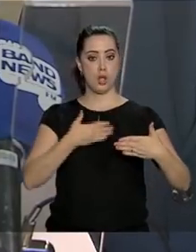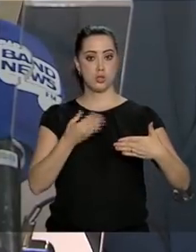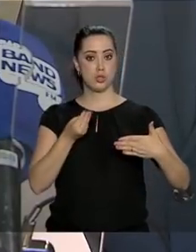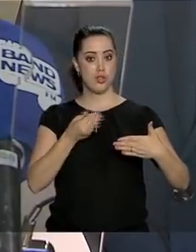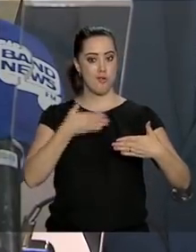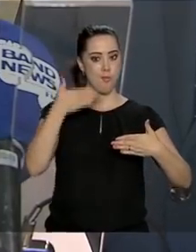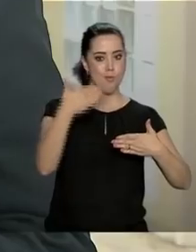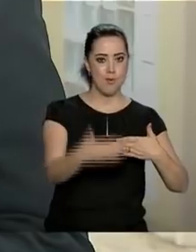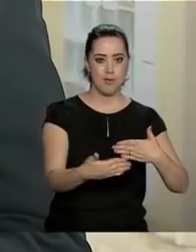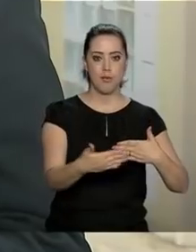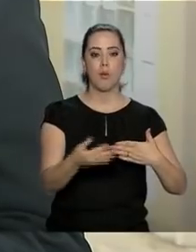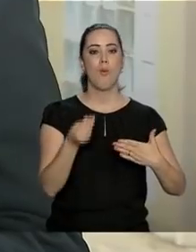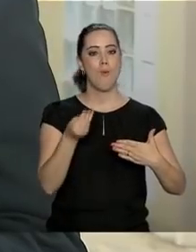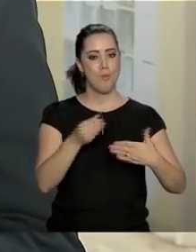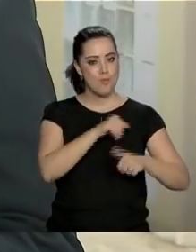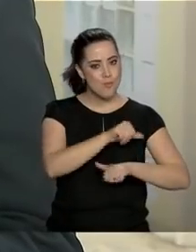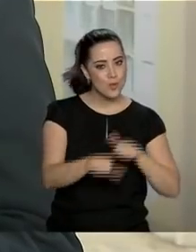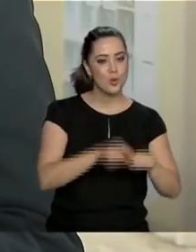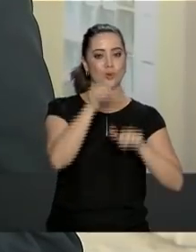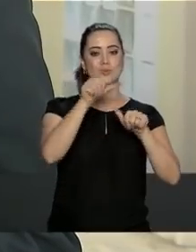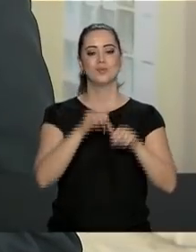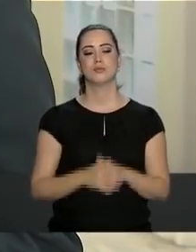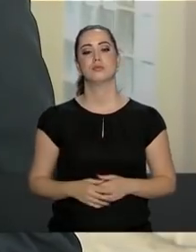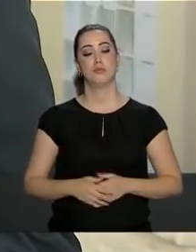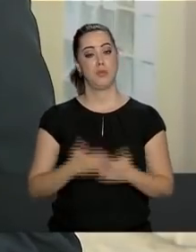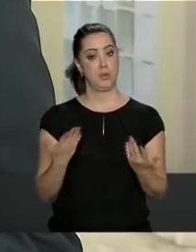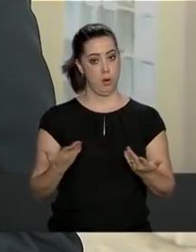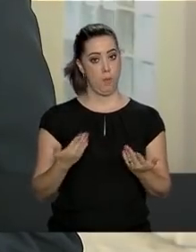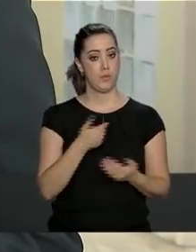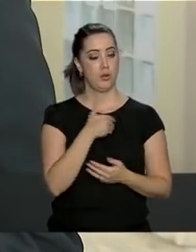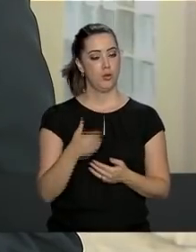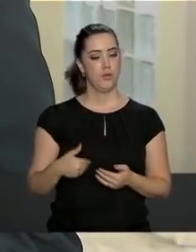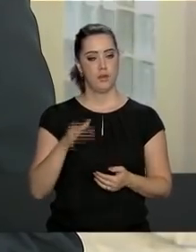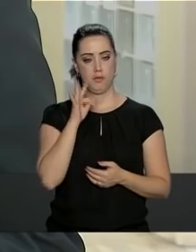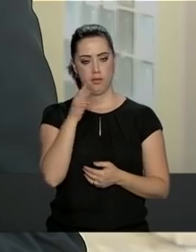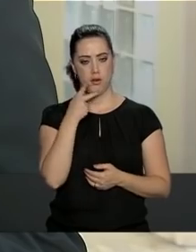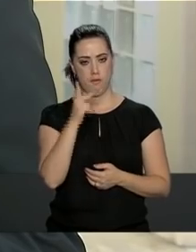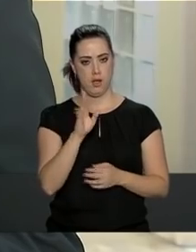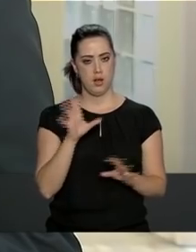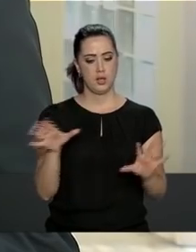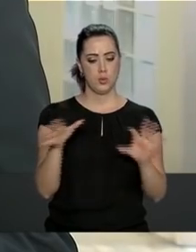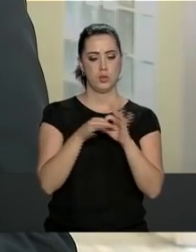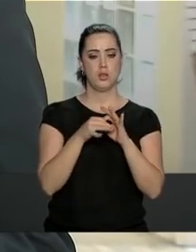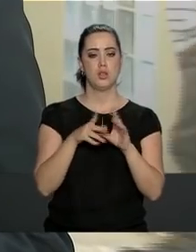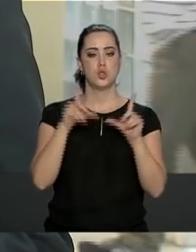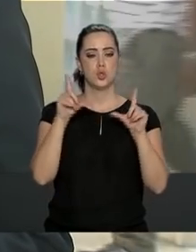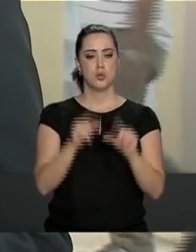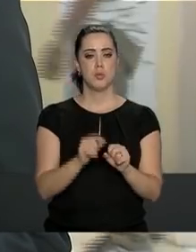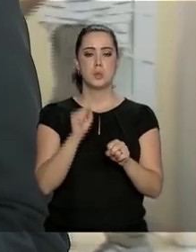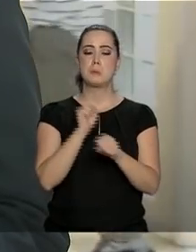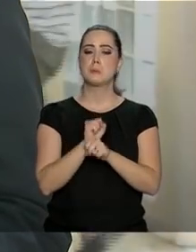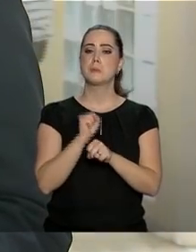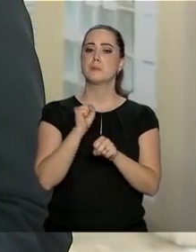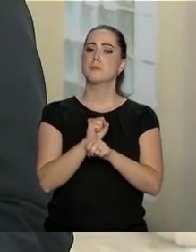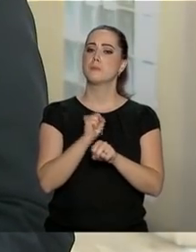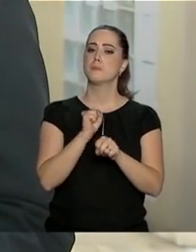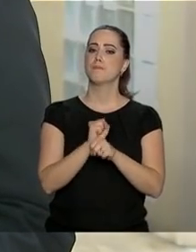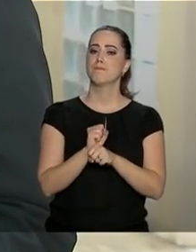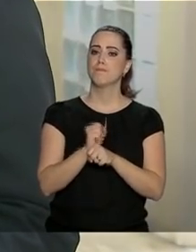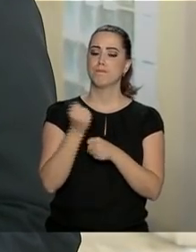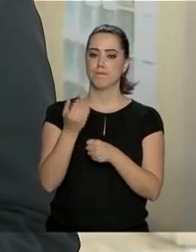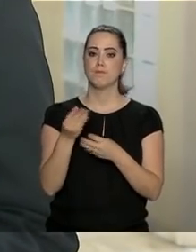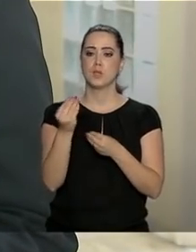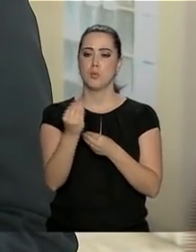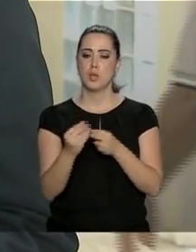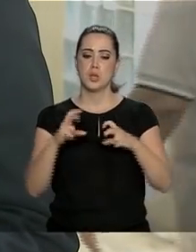antes e do depois. Segundo o governo federal, com a ação integrada, vai ser possível diminuir o tempo de espera por atendimento nas unidades